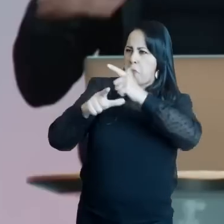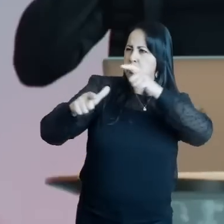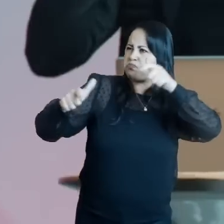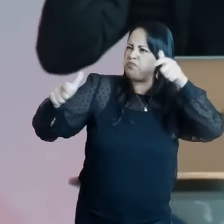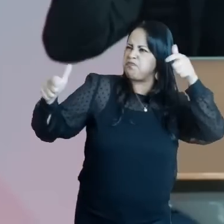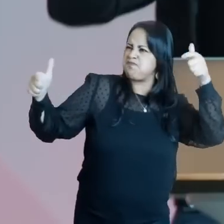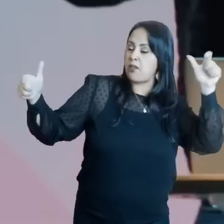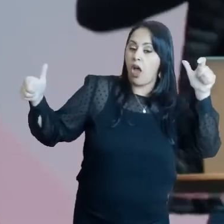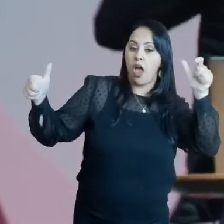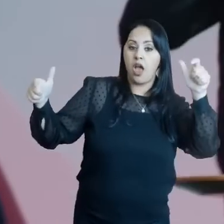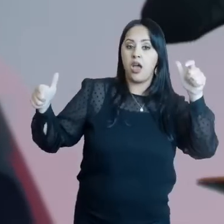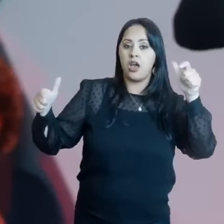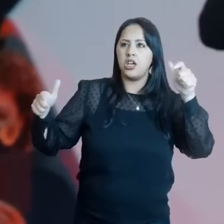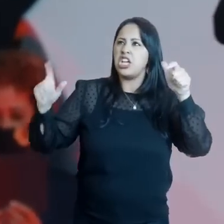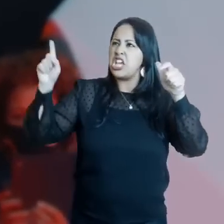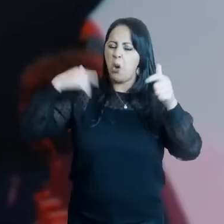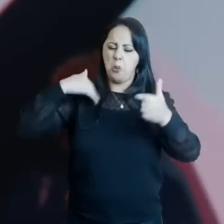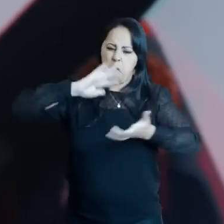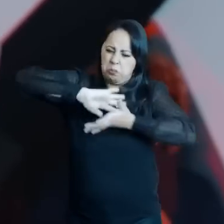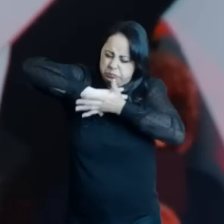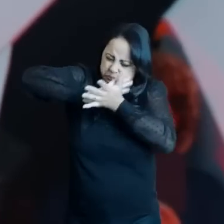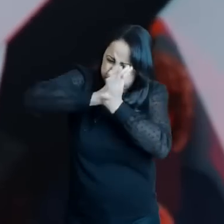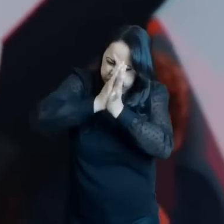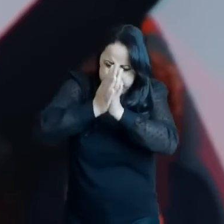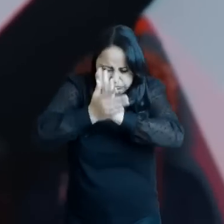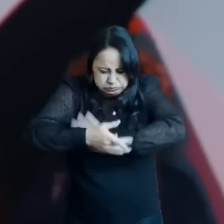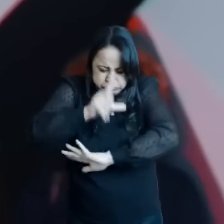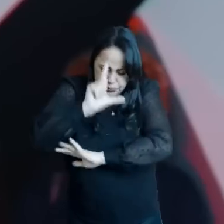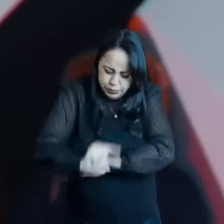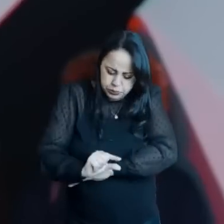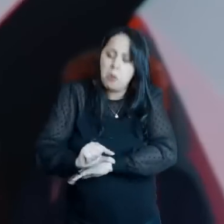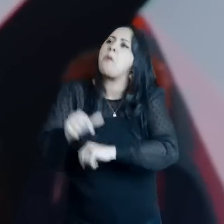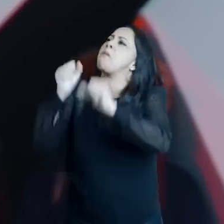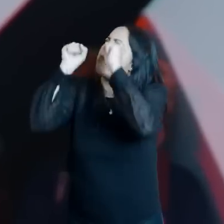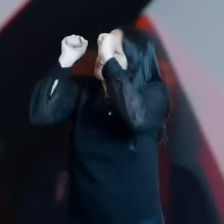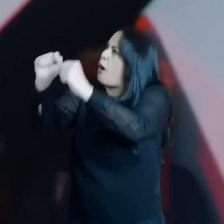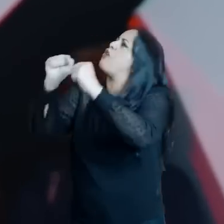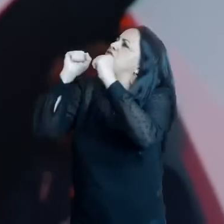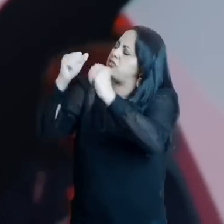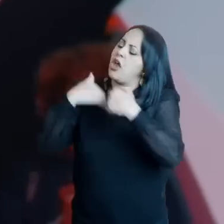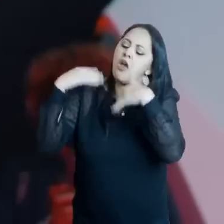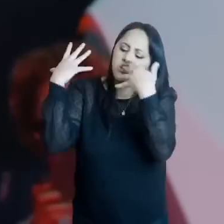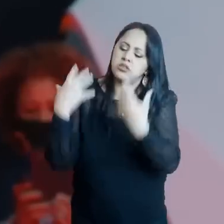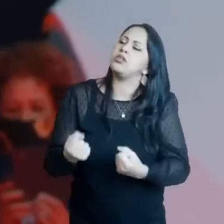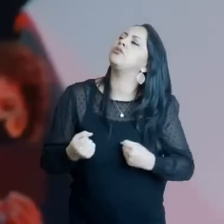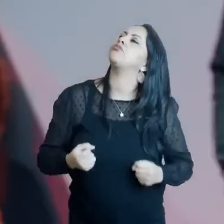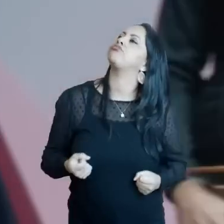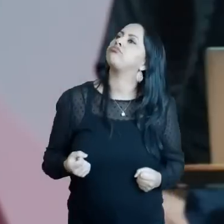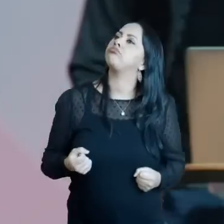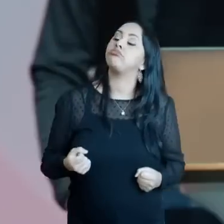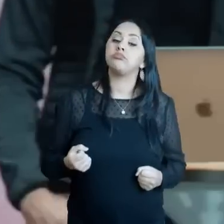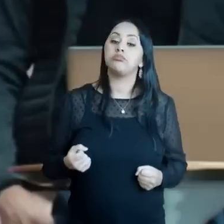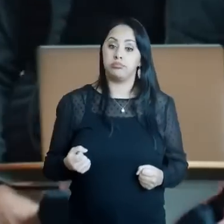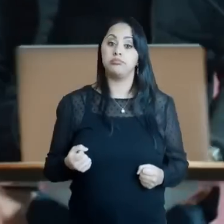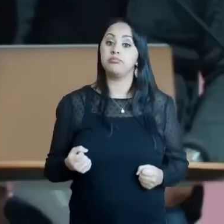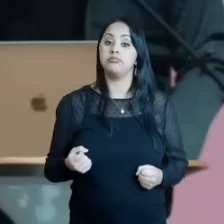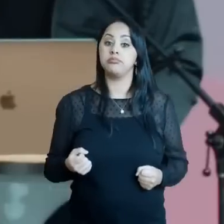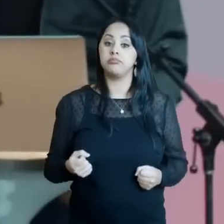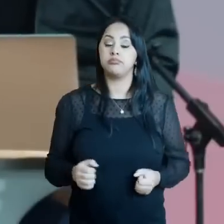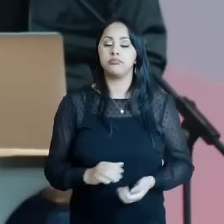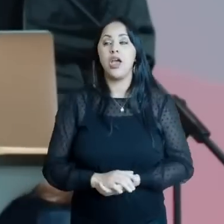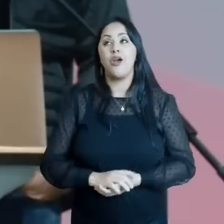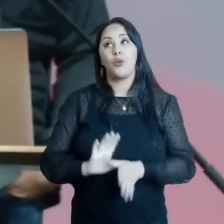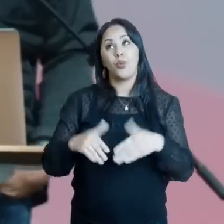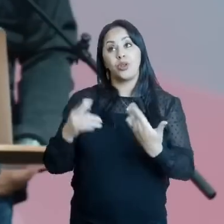for avançar, ao Senhor me esmagar até o pó, que o Senhor faça. Que não é sobre nós, é sobre ele. Então, quando é sobre ele,